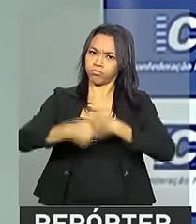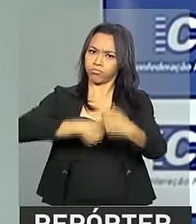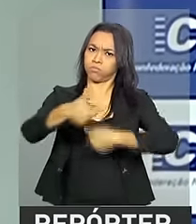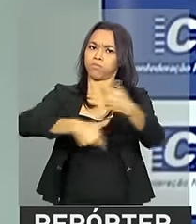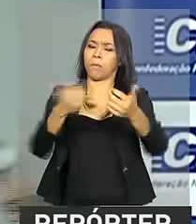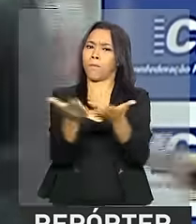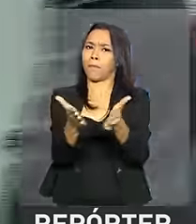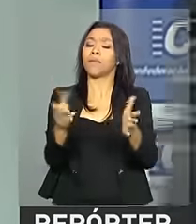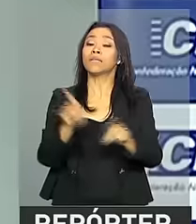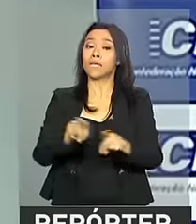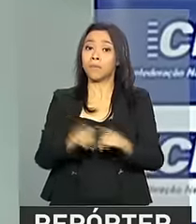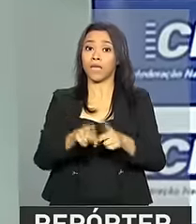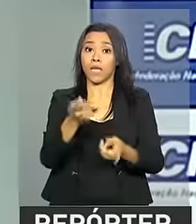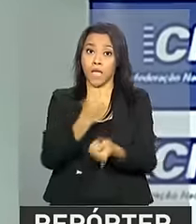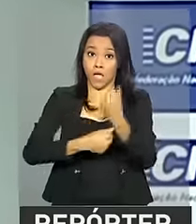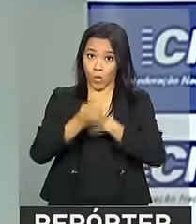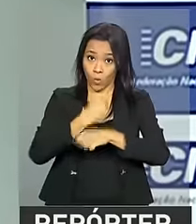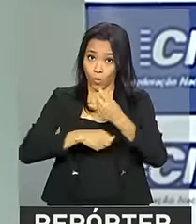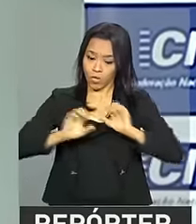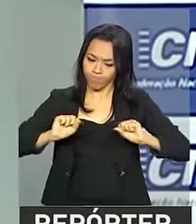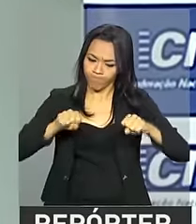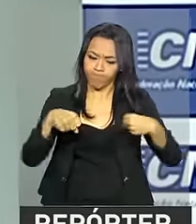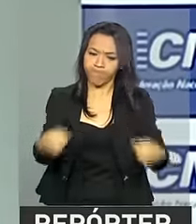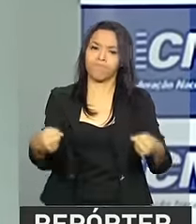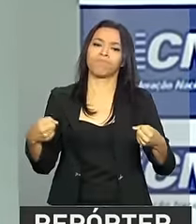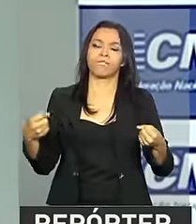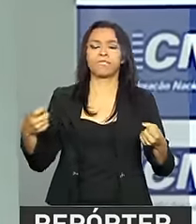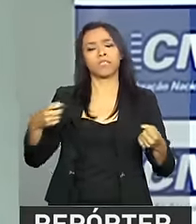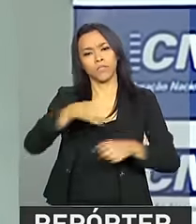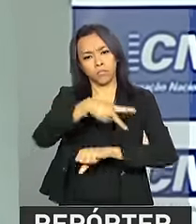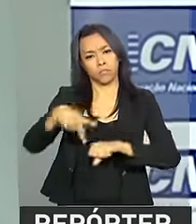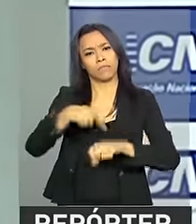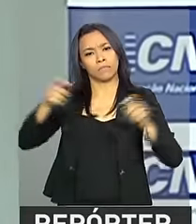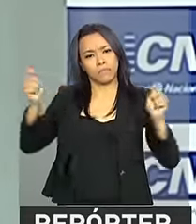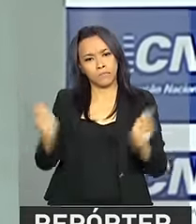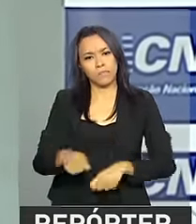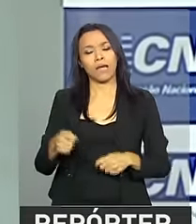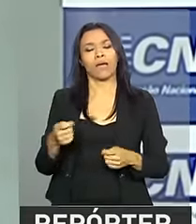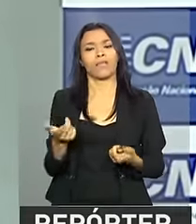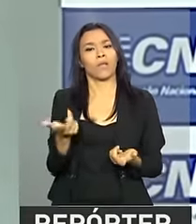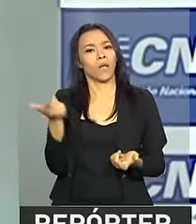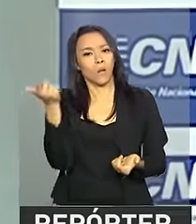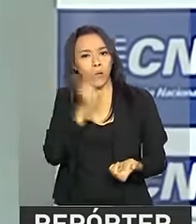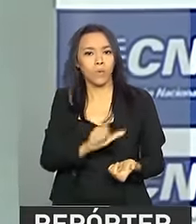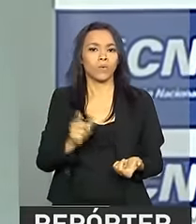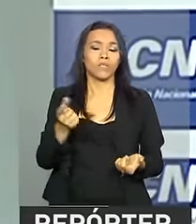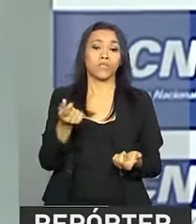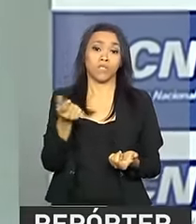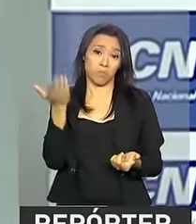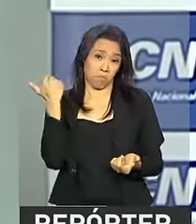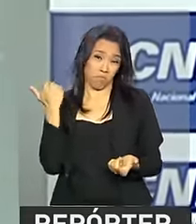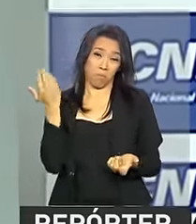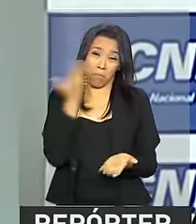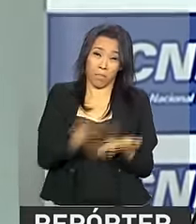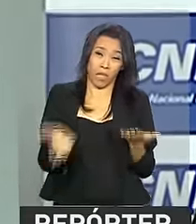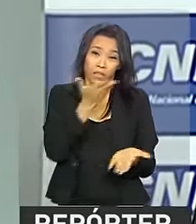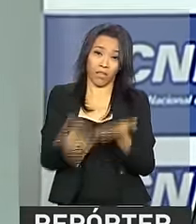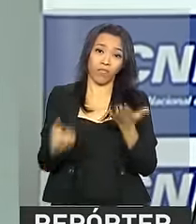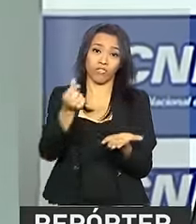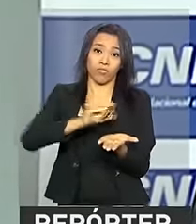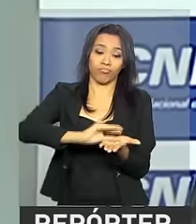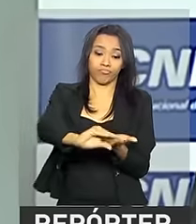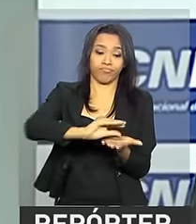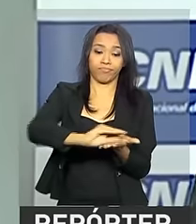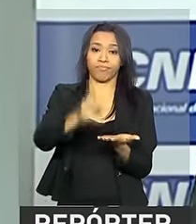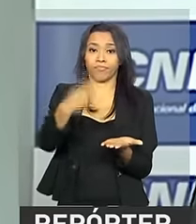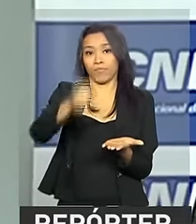crescimento econômico. E Michel Temer disse acreditar que o país tem capacidade de recuperar o grau de investimentos que foi perdido em um